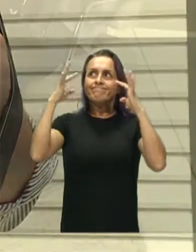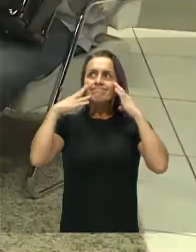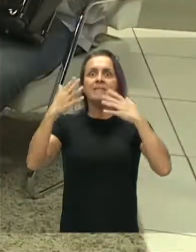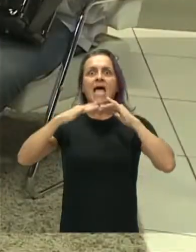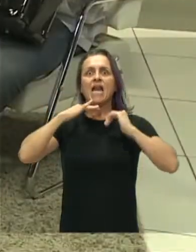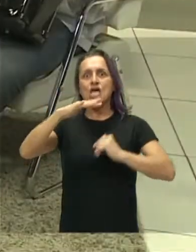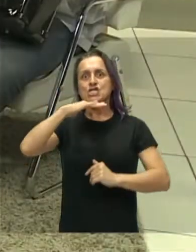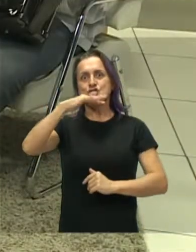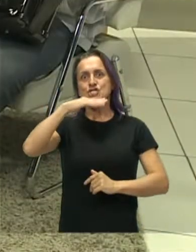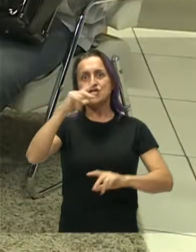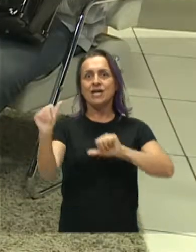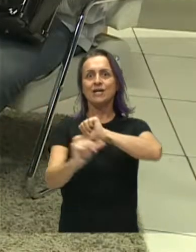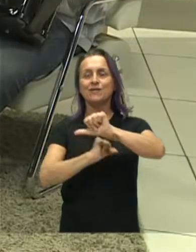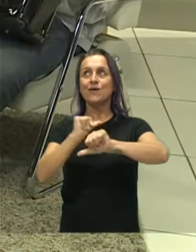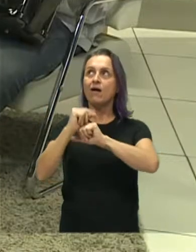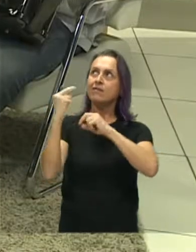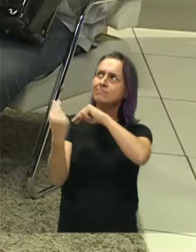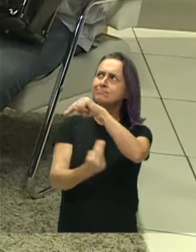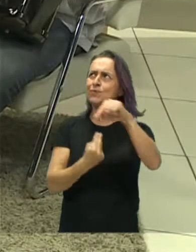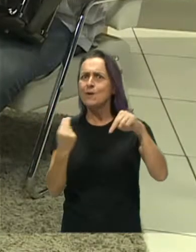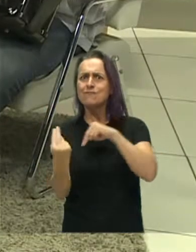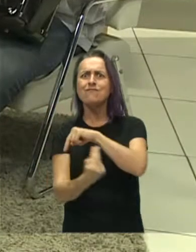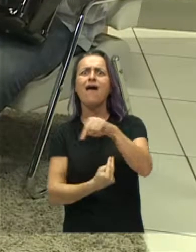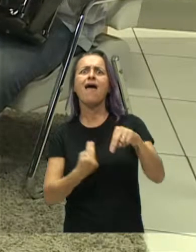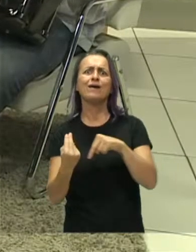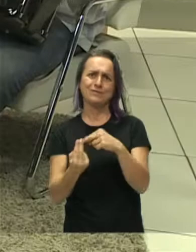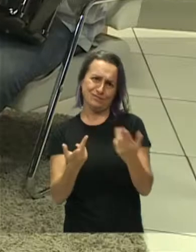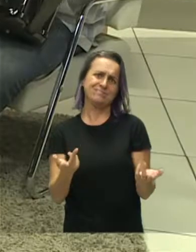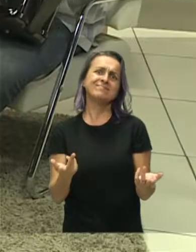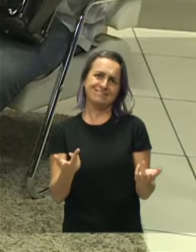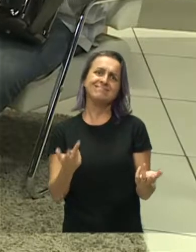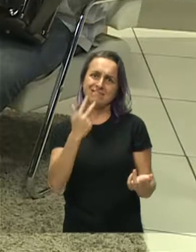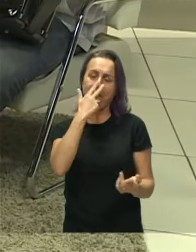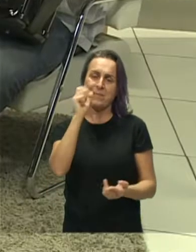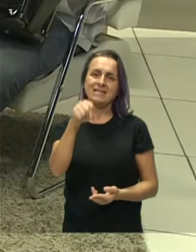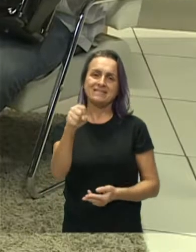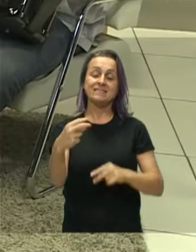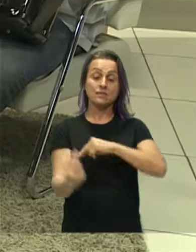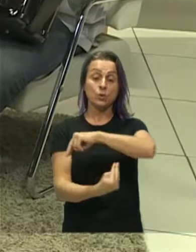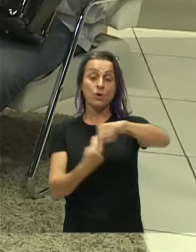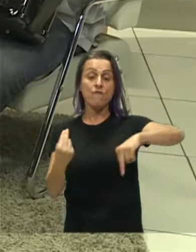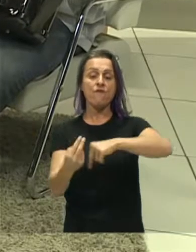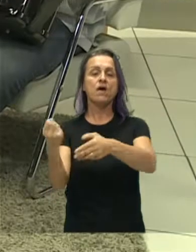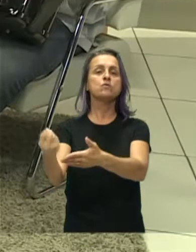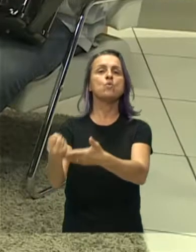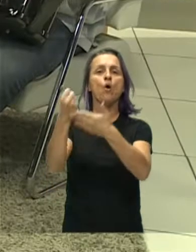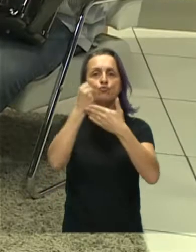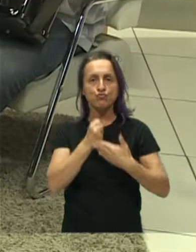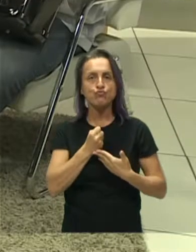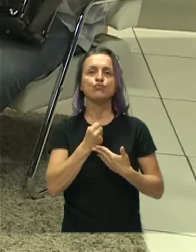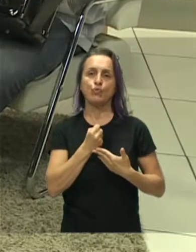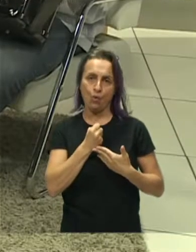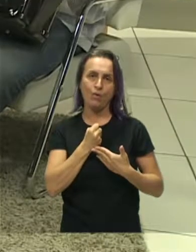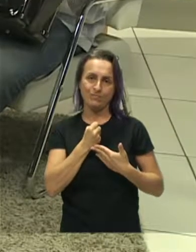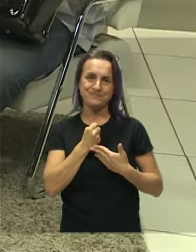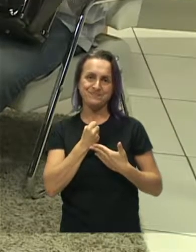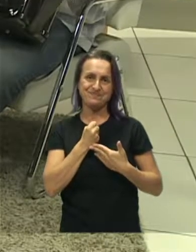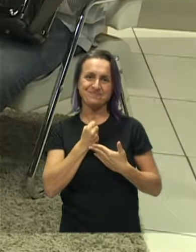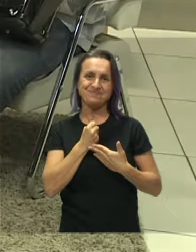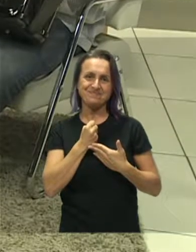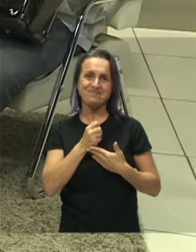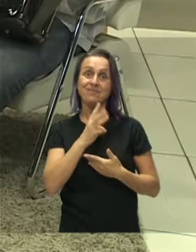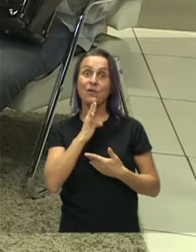gente fala que é com o universo, mas me parece que sim, porque, por exemplo, para esse CD, o universo conspirou muito a favor de eu conhecer